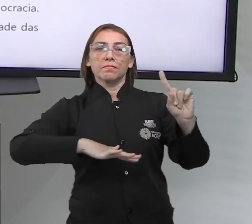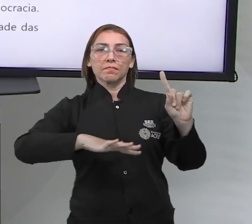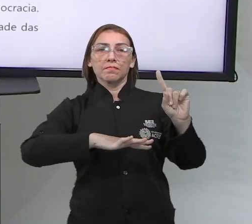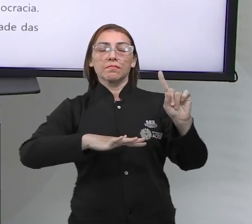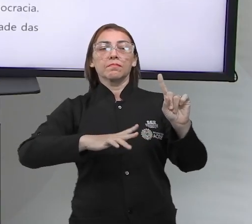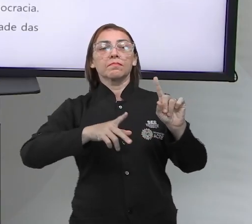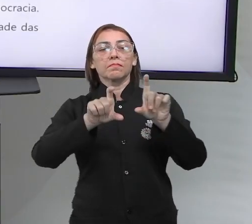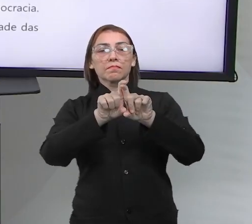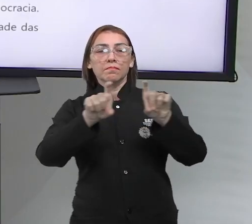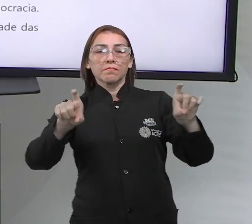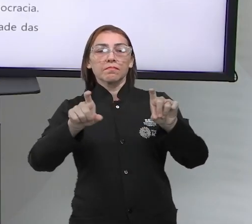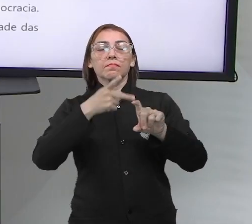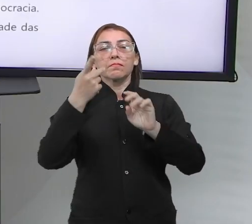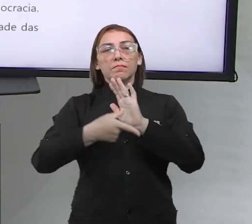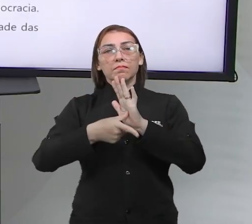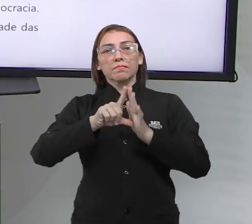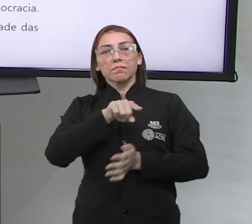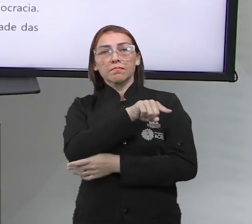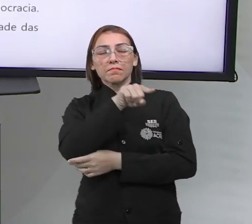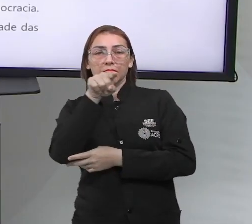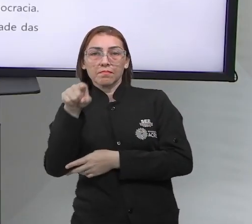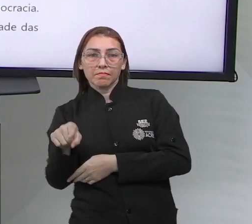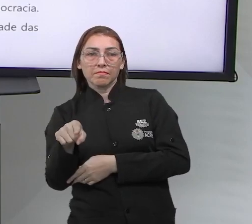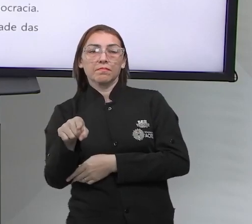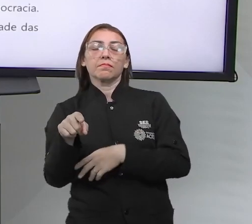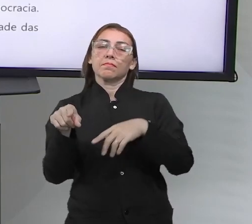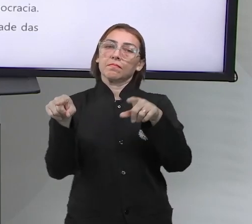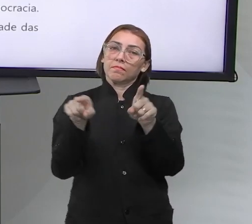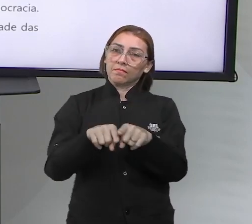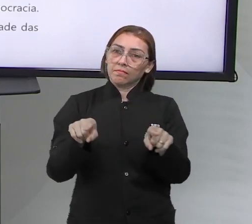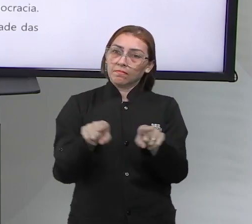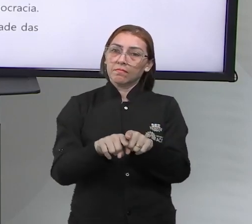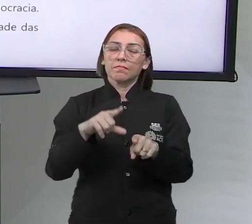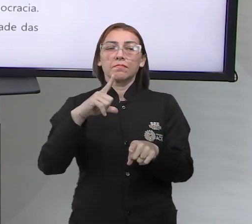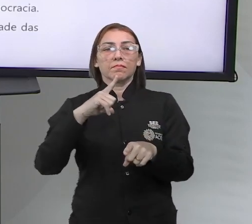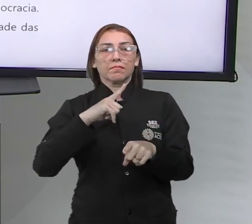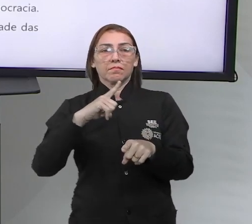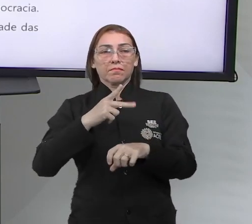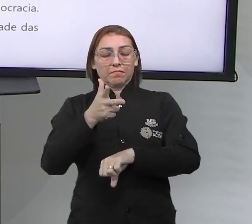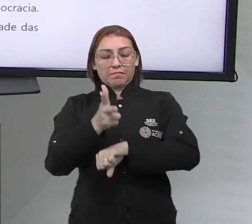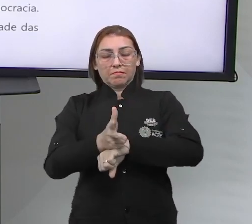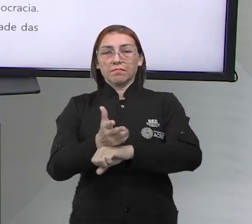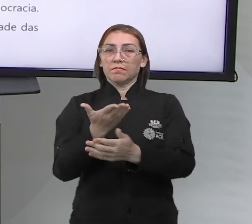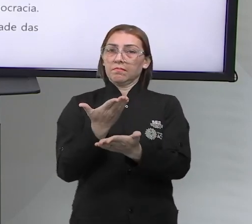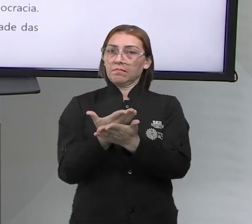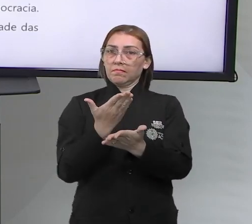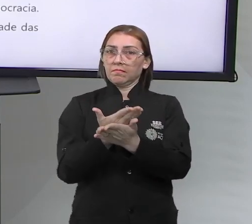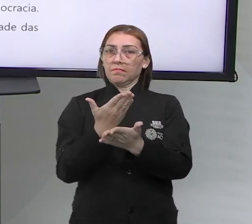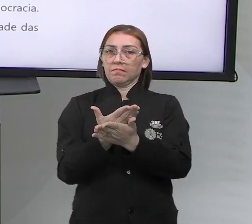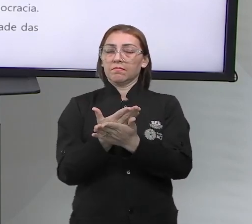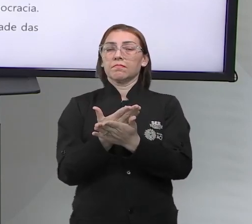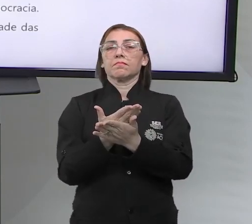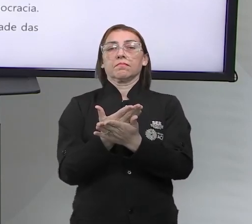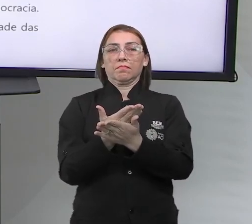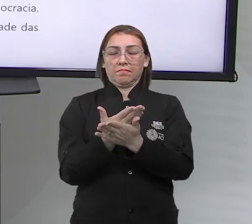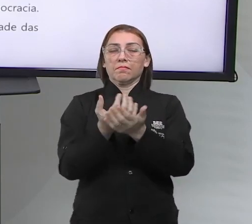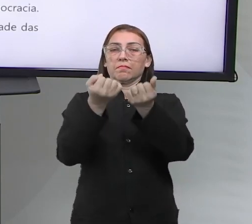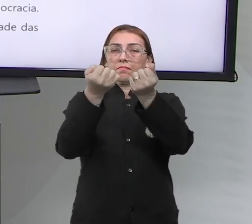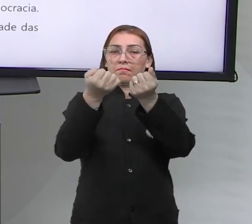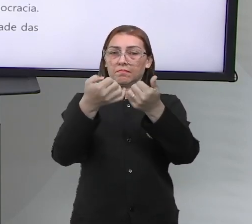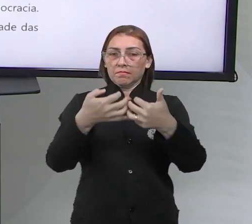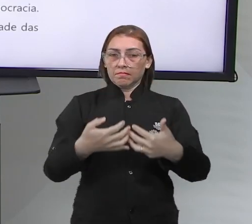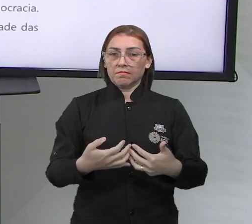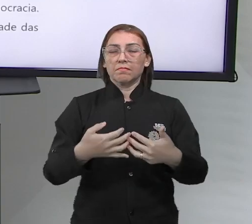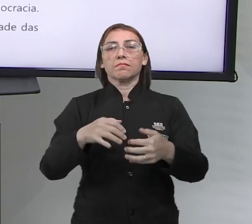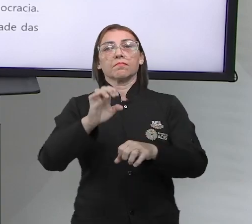eu destaquei anteriormente para vocês. E, inclusive, nós temos uma videoaula em que eu trato a respeito